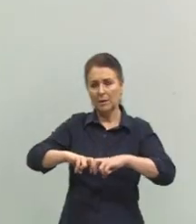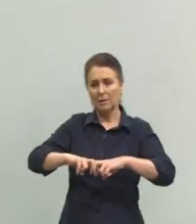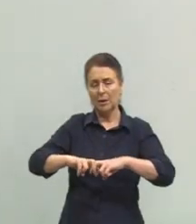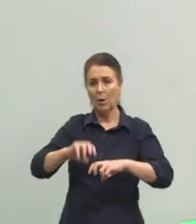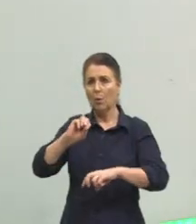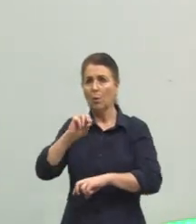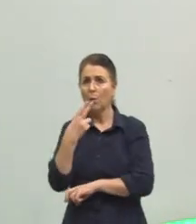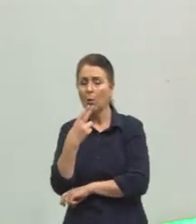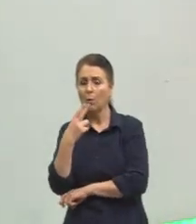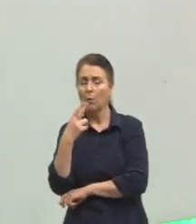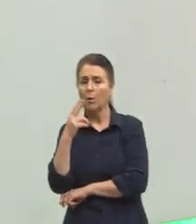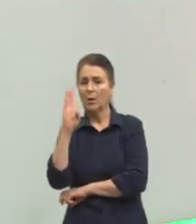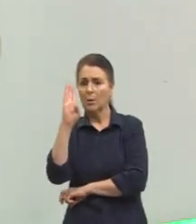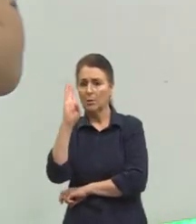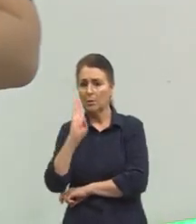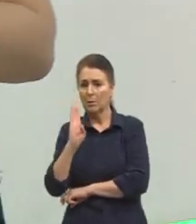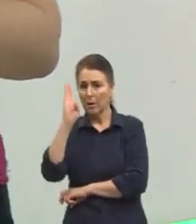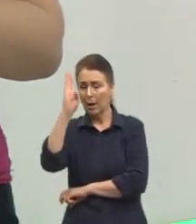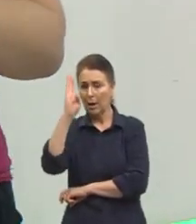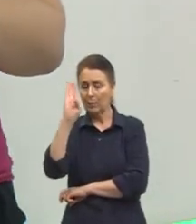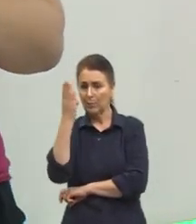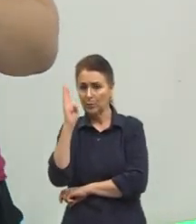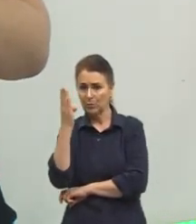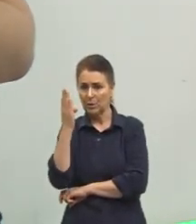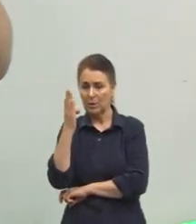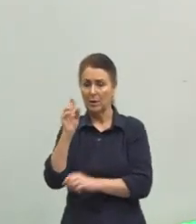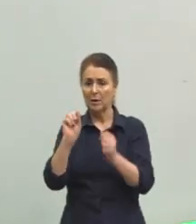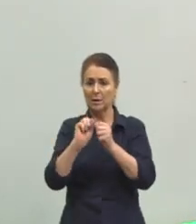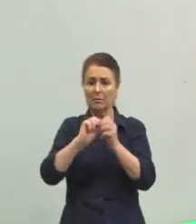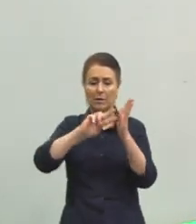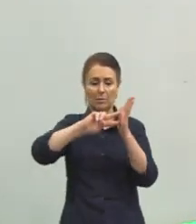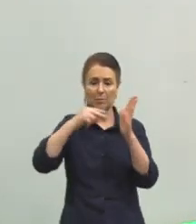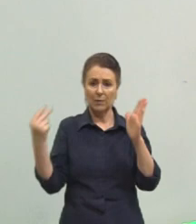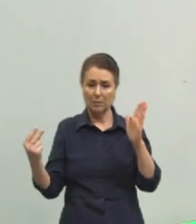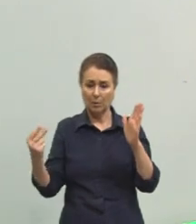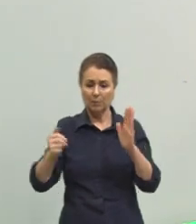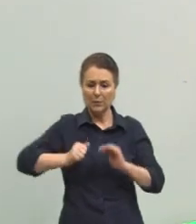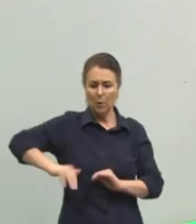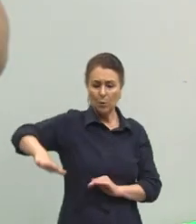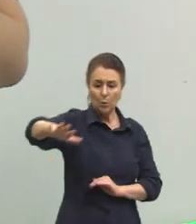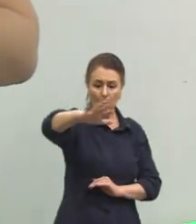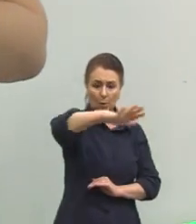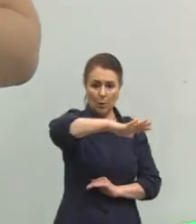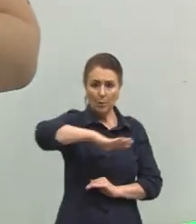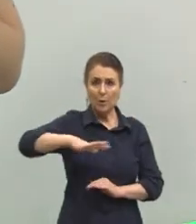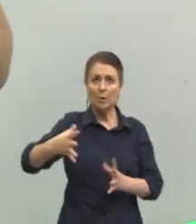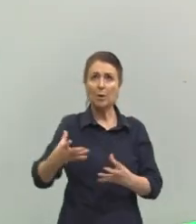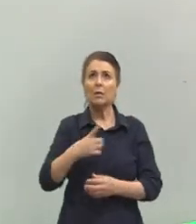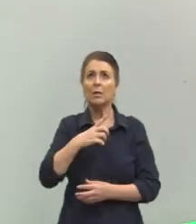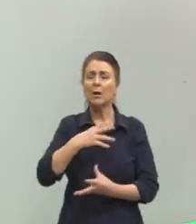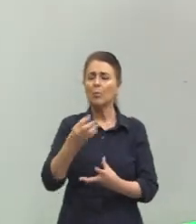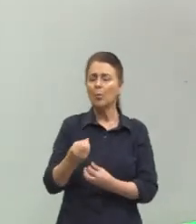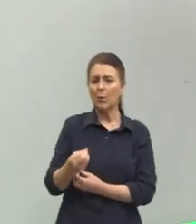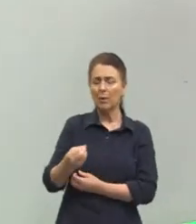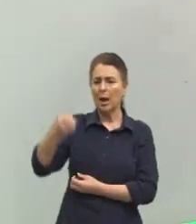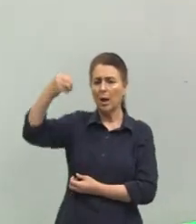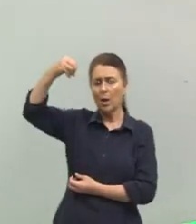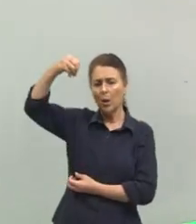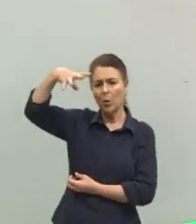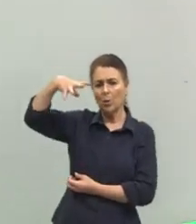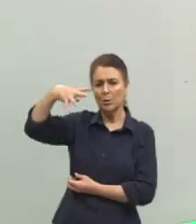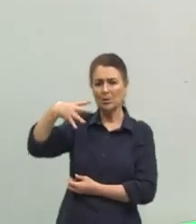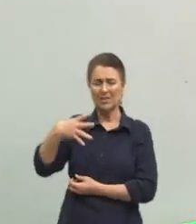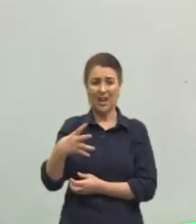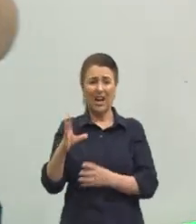e tá aí olha só interpretando Quando tu chega no ambiente muito iluminado passando por ser humano fica meio sensível ai ai